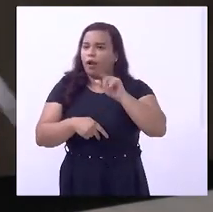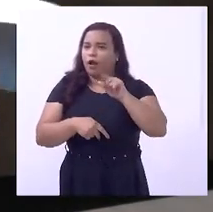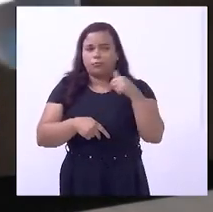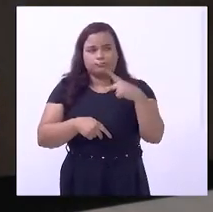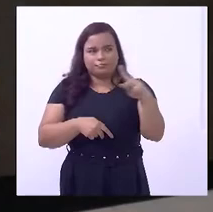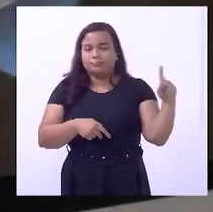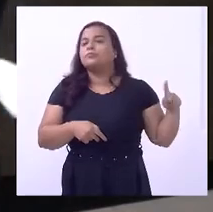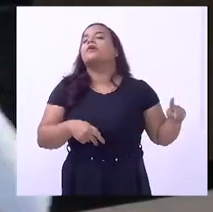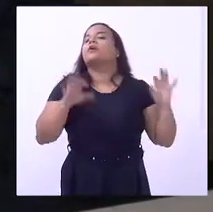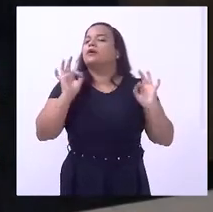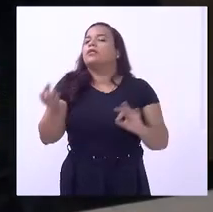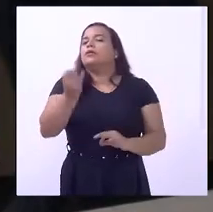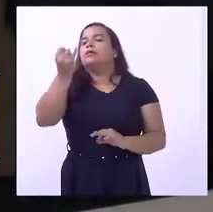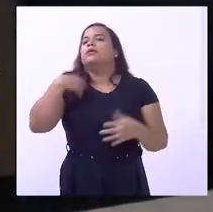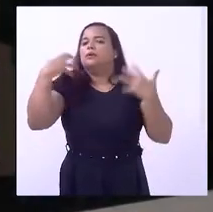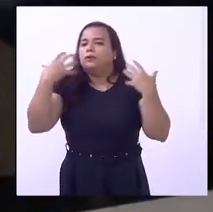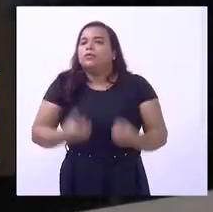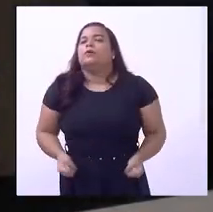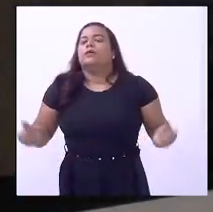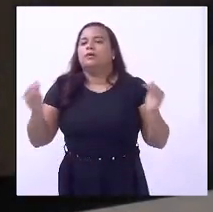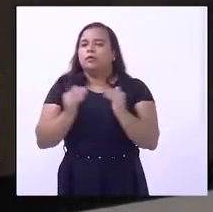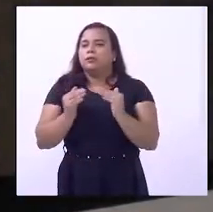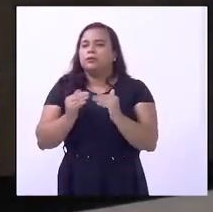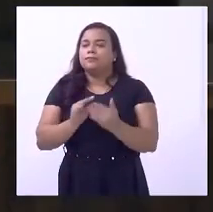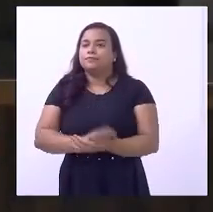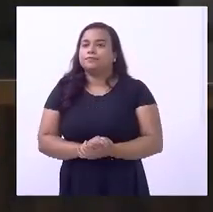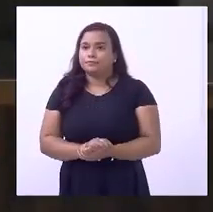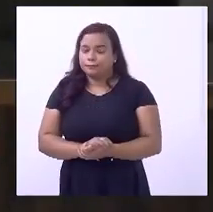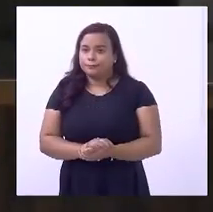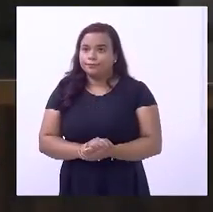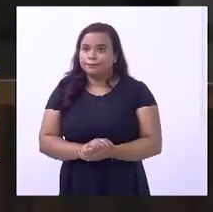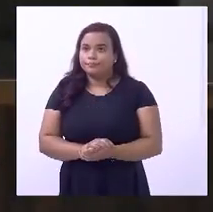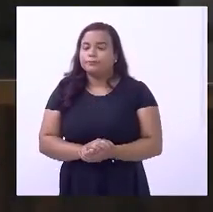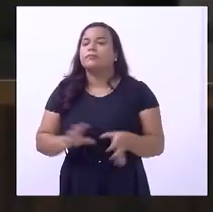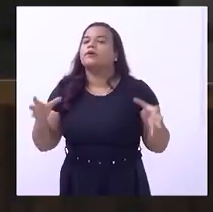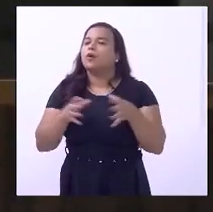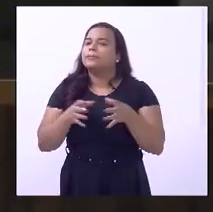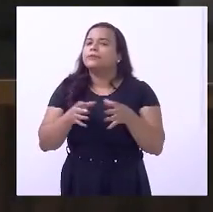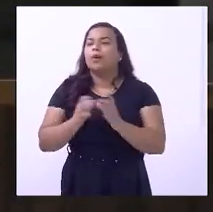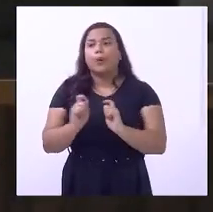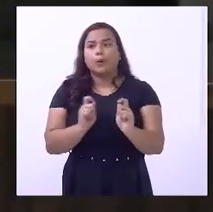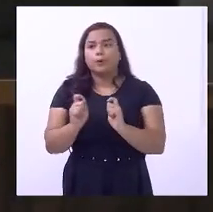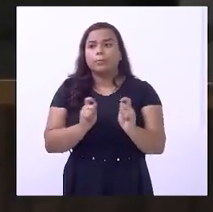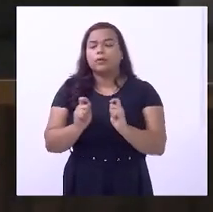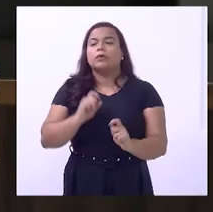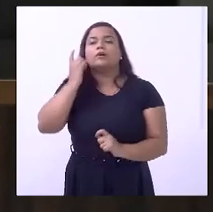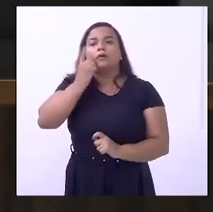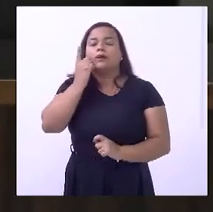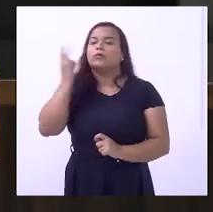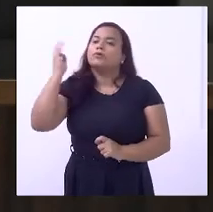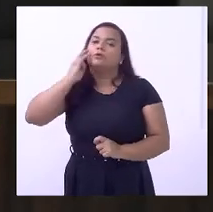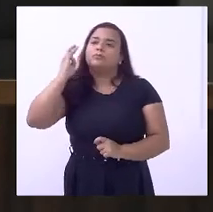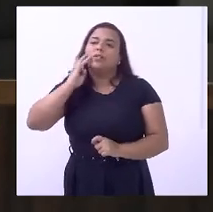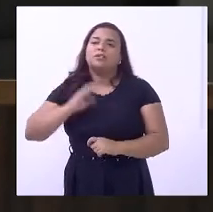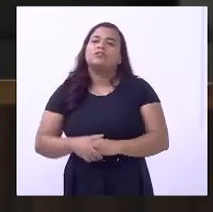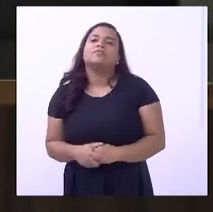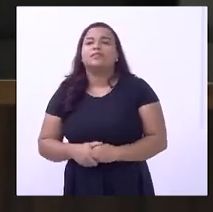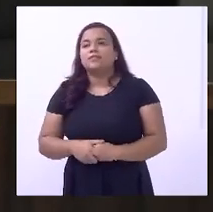o parecer é favorável. Pela Comissão de Economia, deputado Valdeir Carneiro.